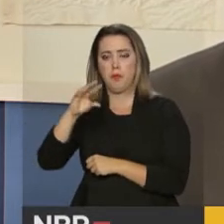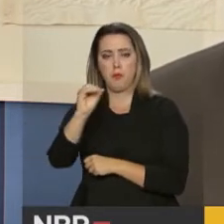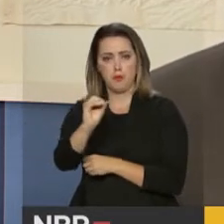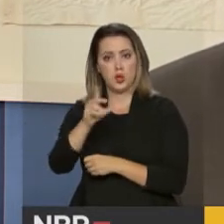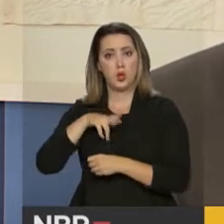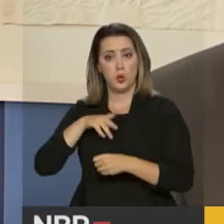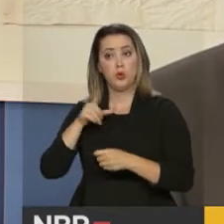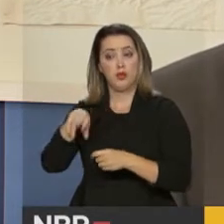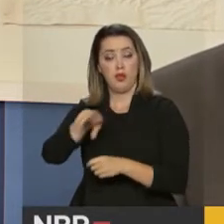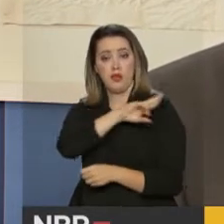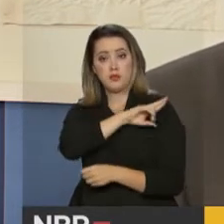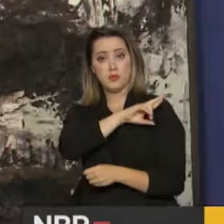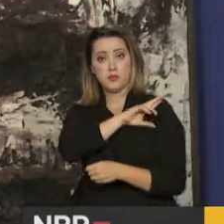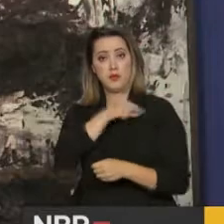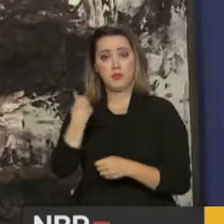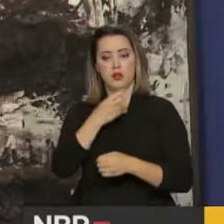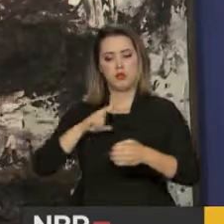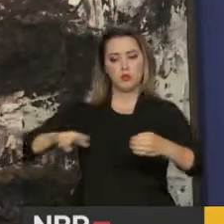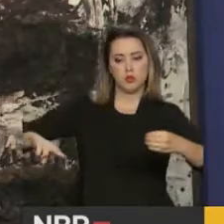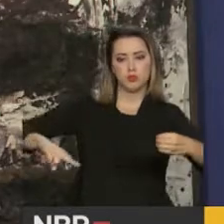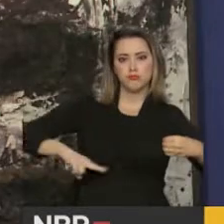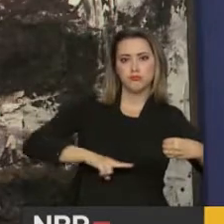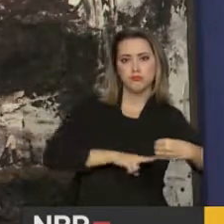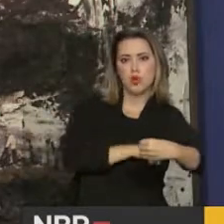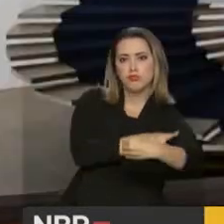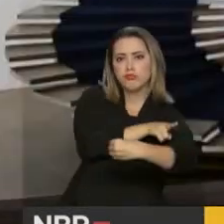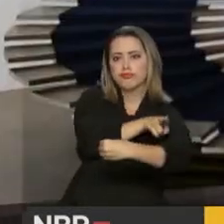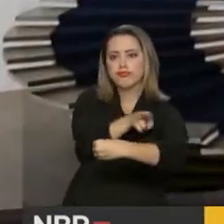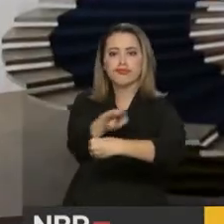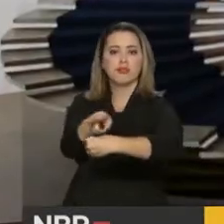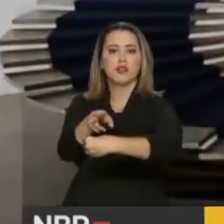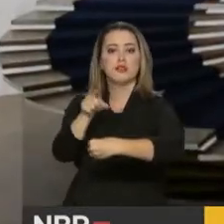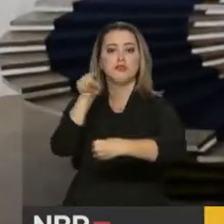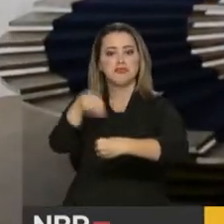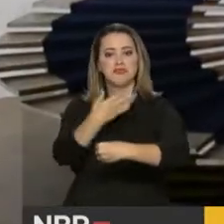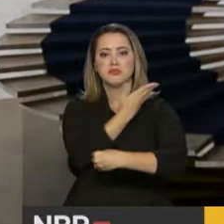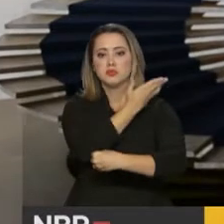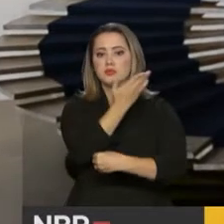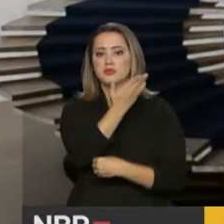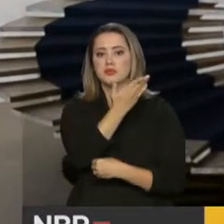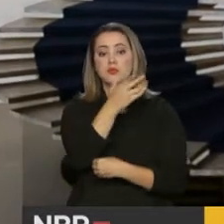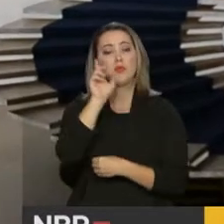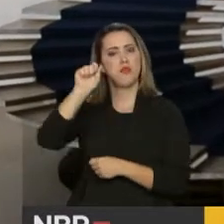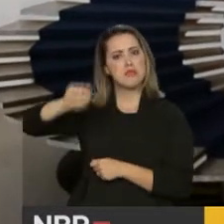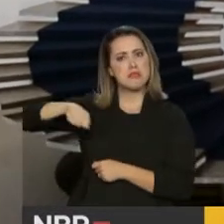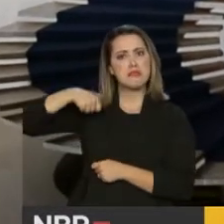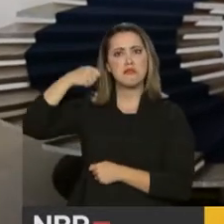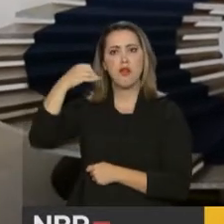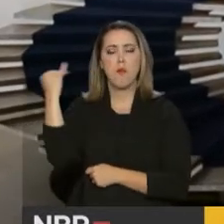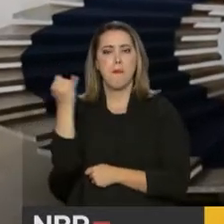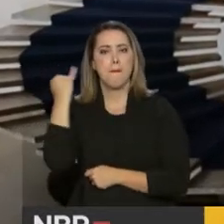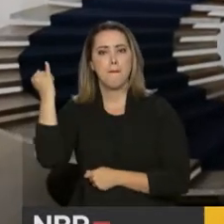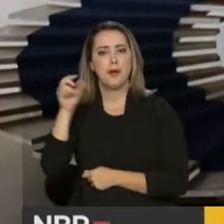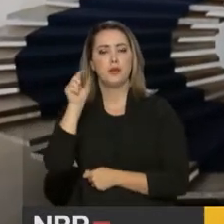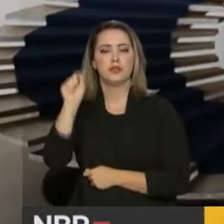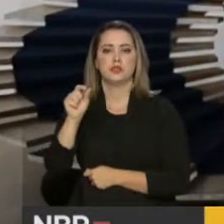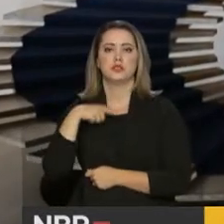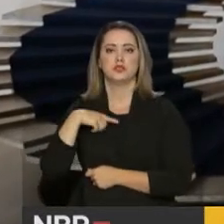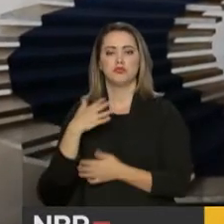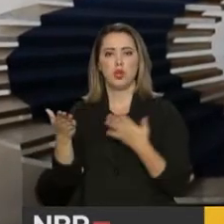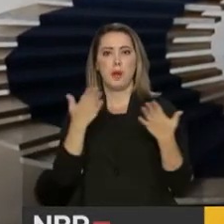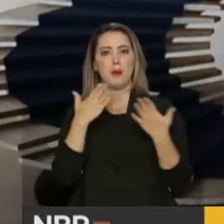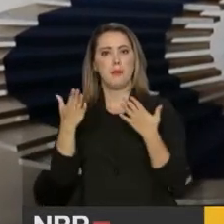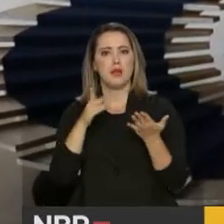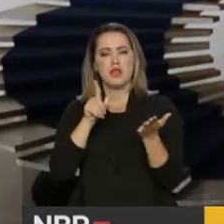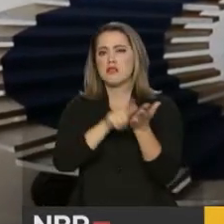em helicoidal que nós temos hoje. É, que é emblemática aqui do Ministério, né? É um, né, dos maiores símbolos e ela aparece